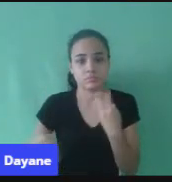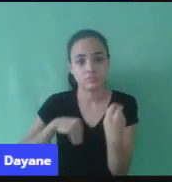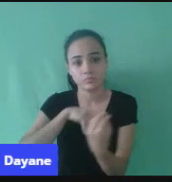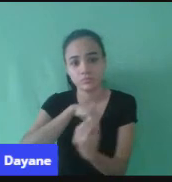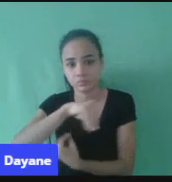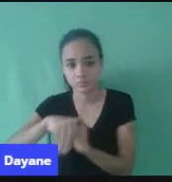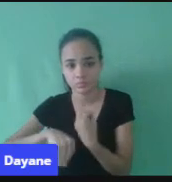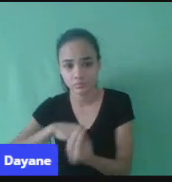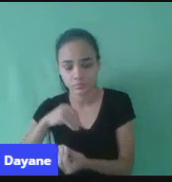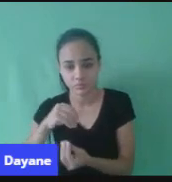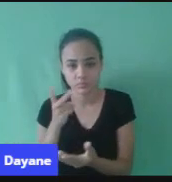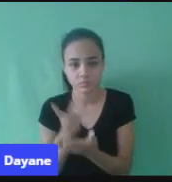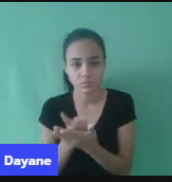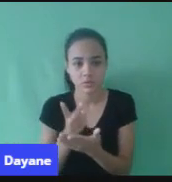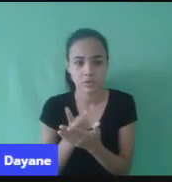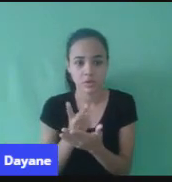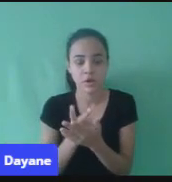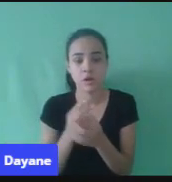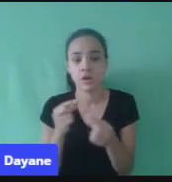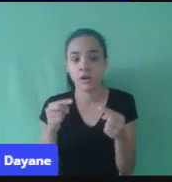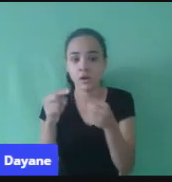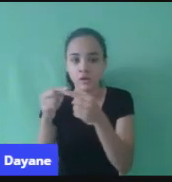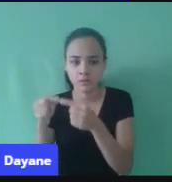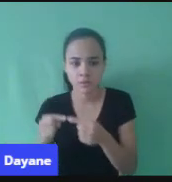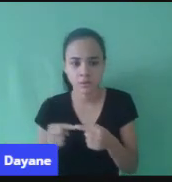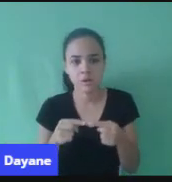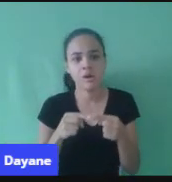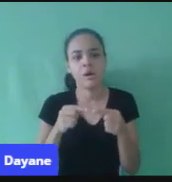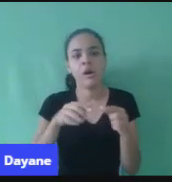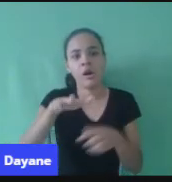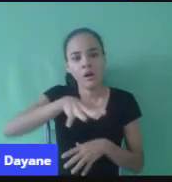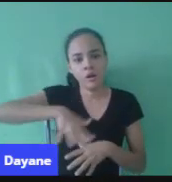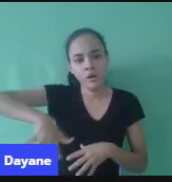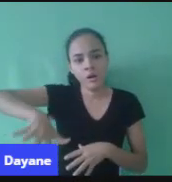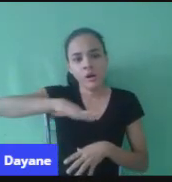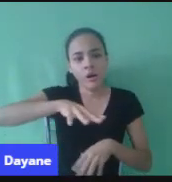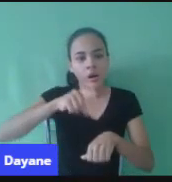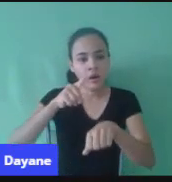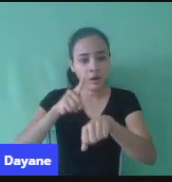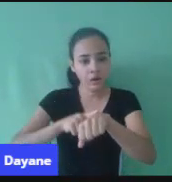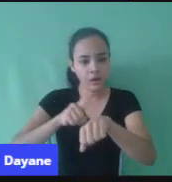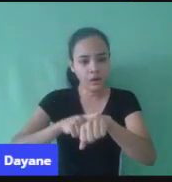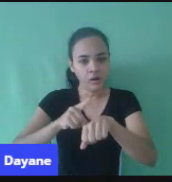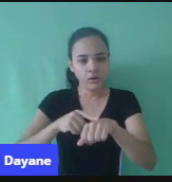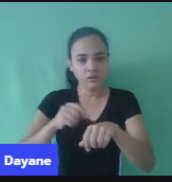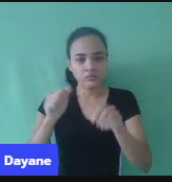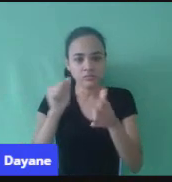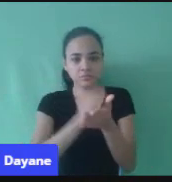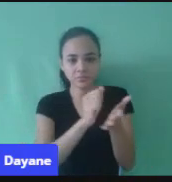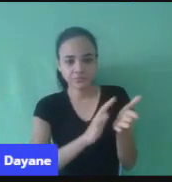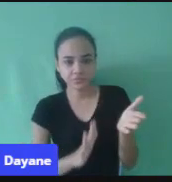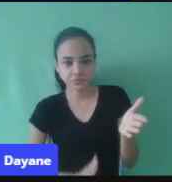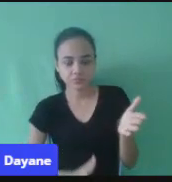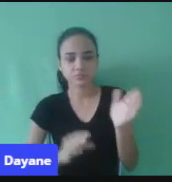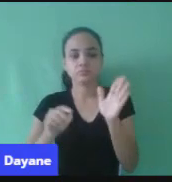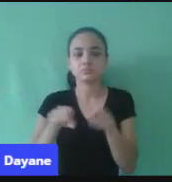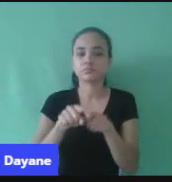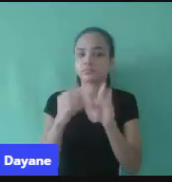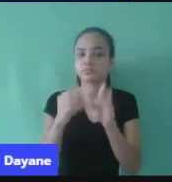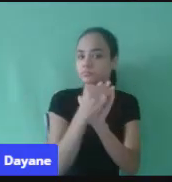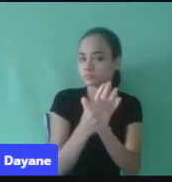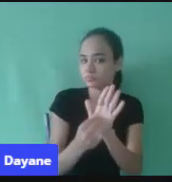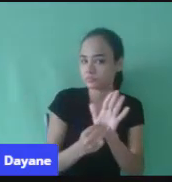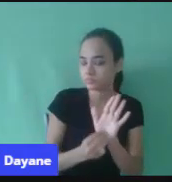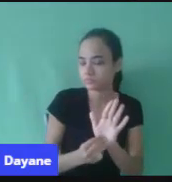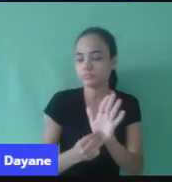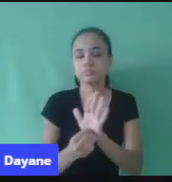combinou vários espaços, tempos, atividades, metodologias, públicos.